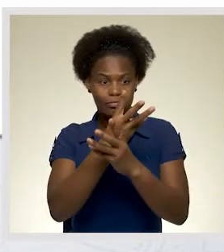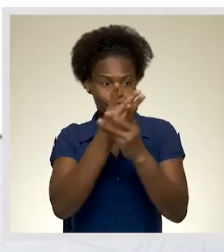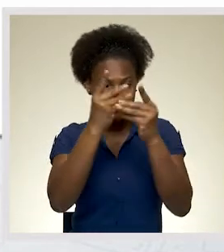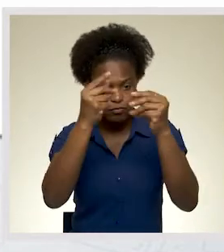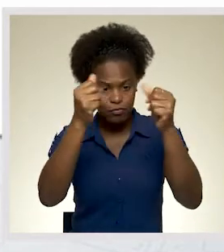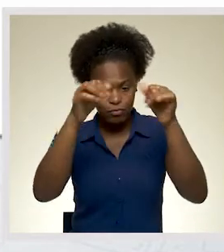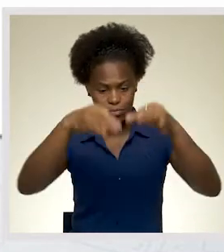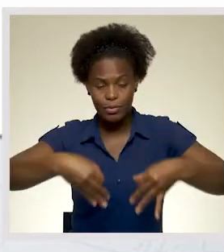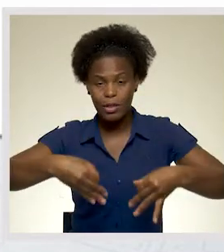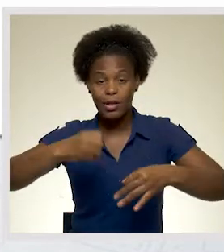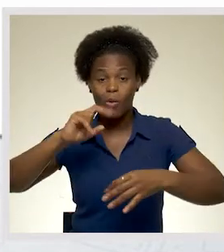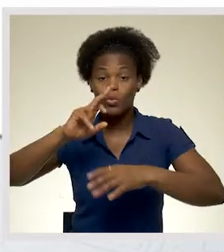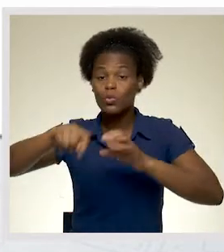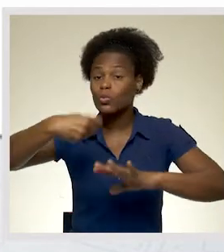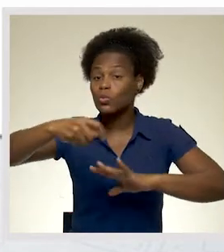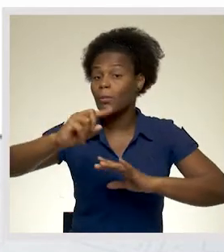o futuro.